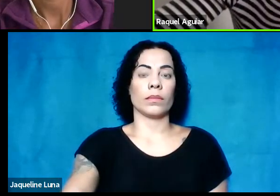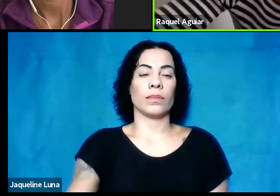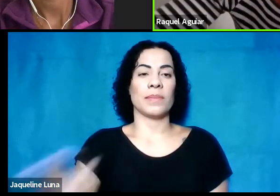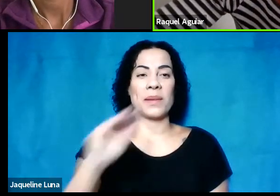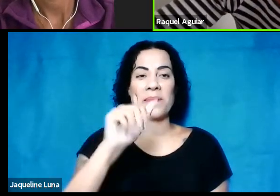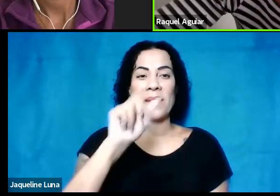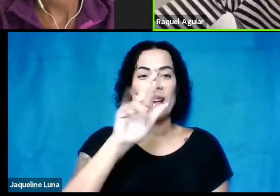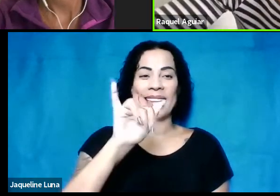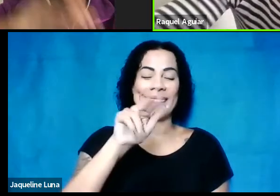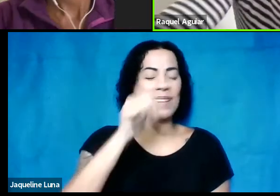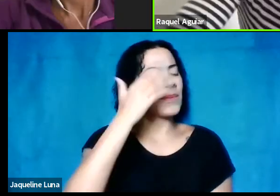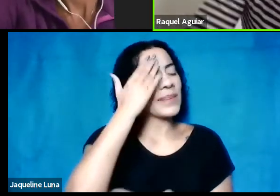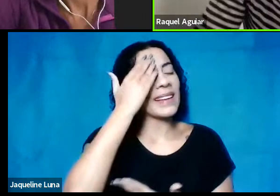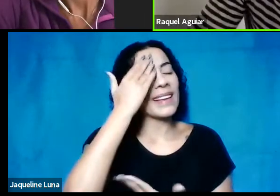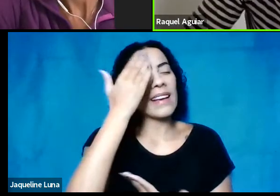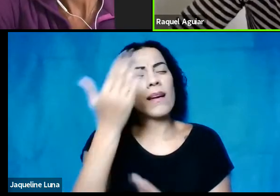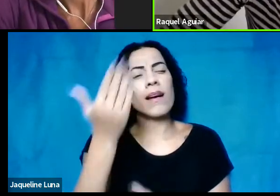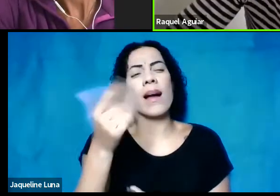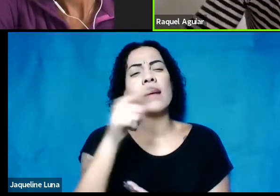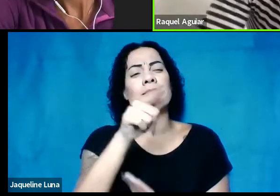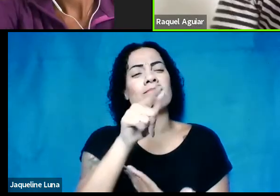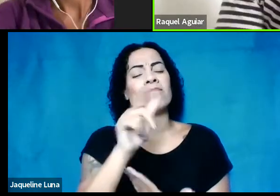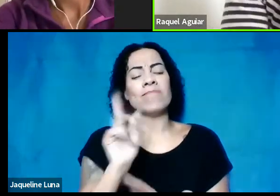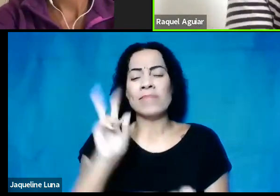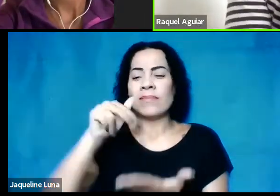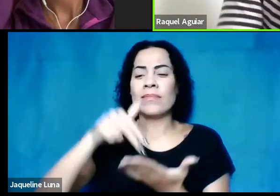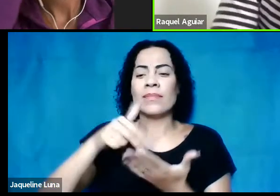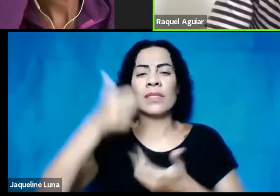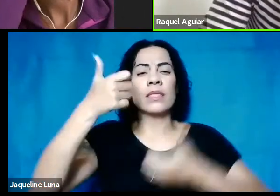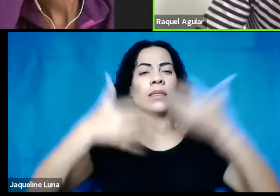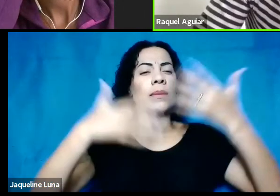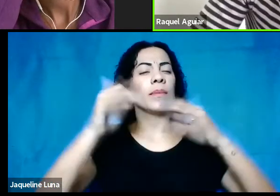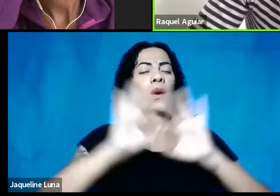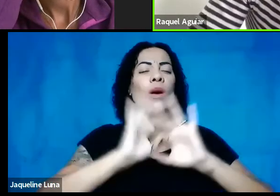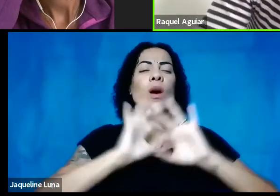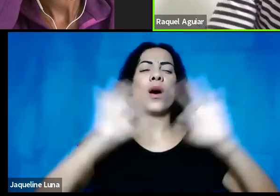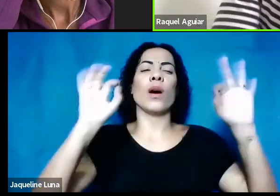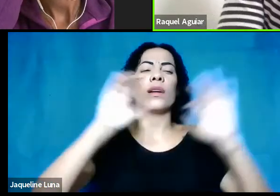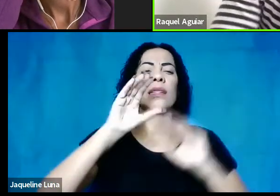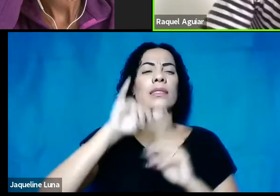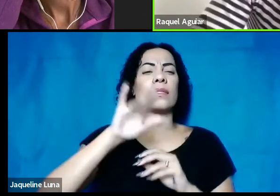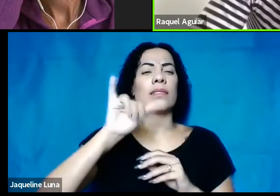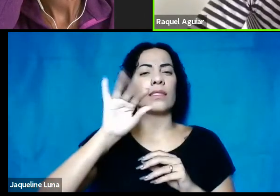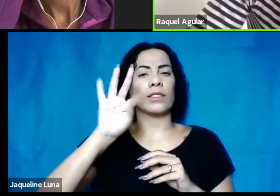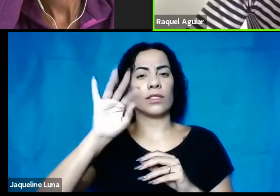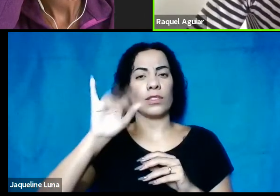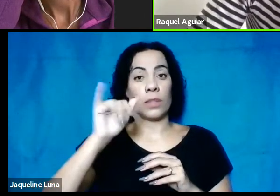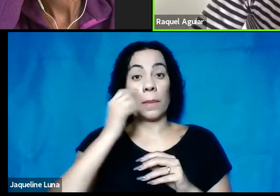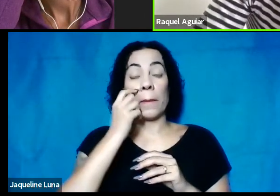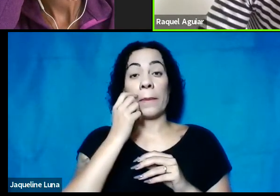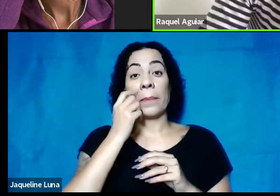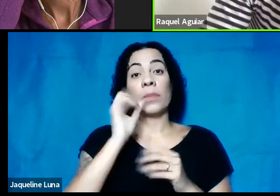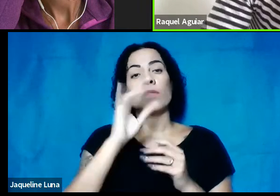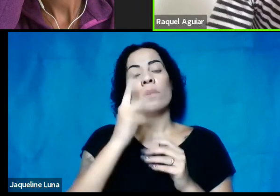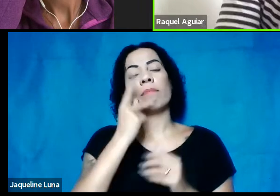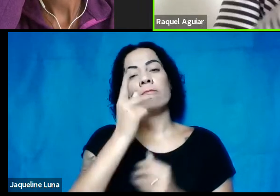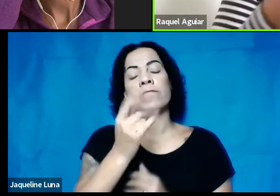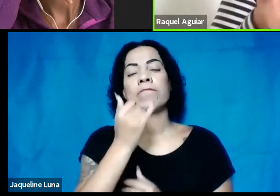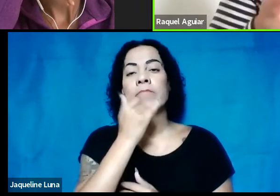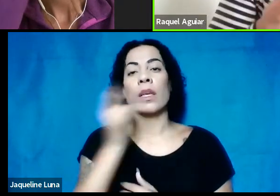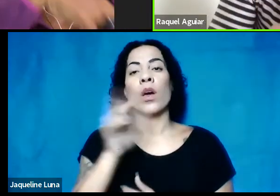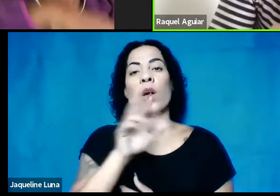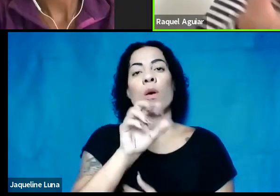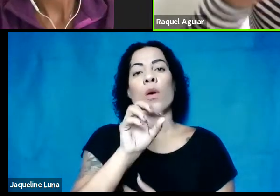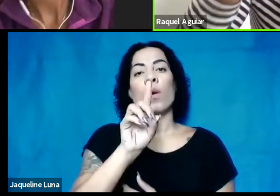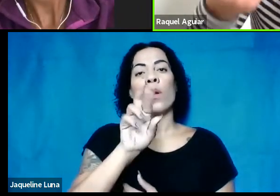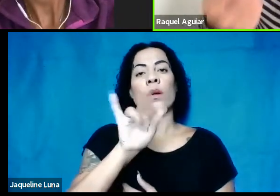Marina, obrigada. Representou brilhantemente o ICICT. Só para registrar que nosso querido Rodrigo Murtinho teve uma